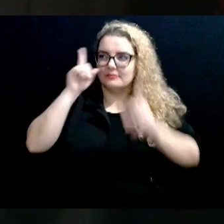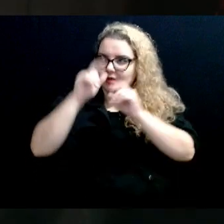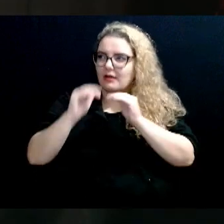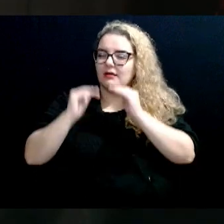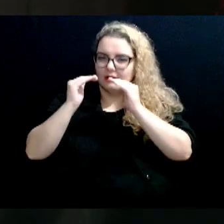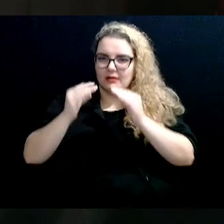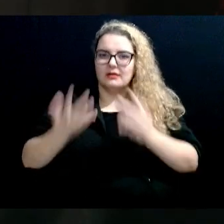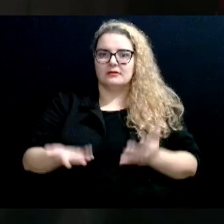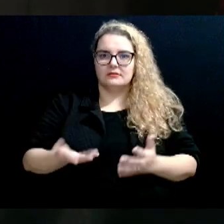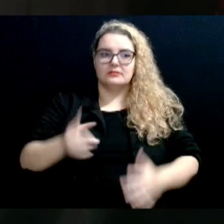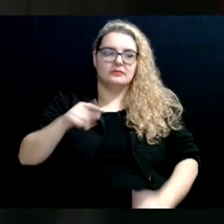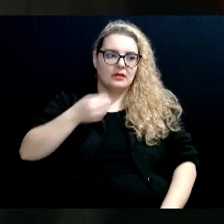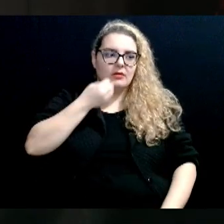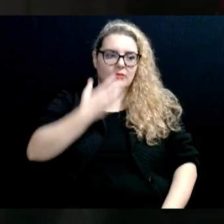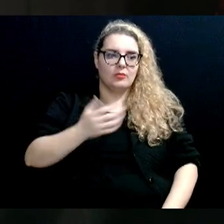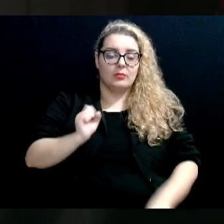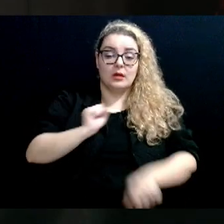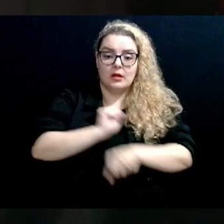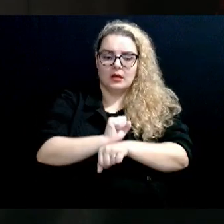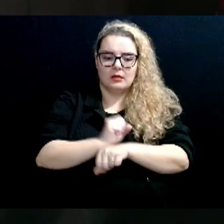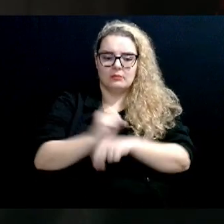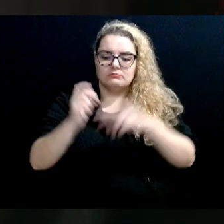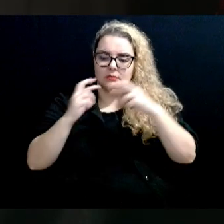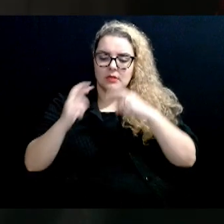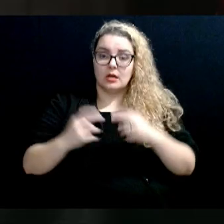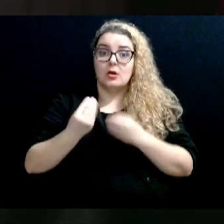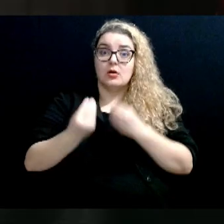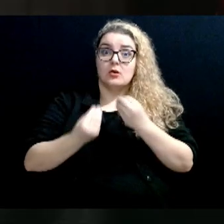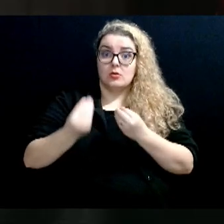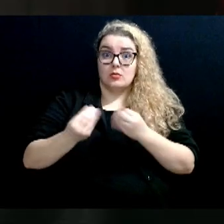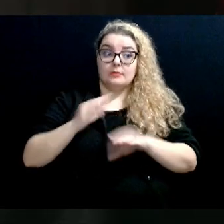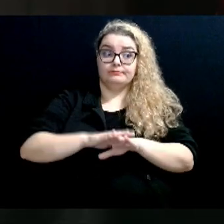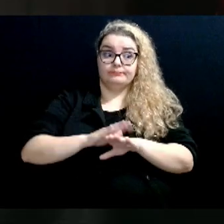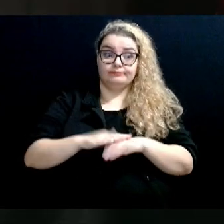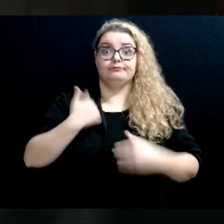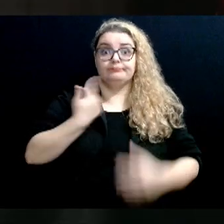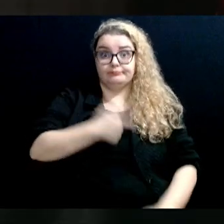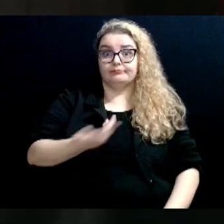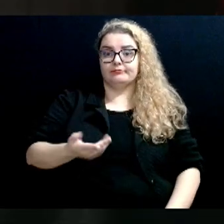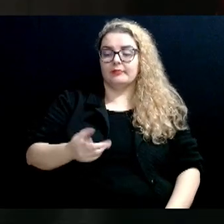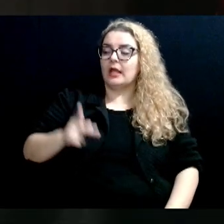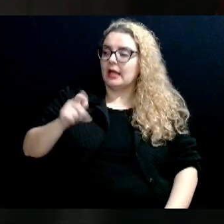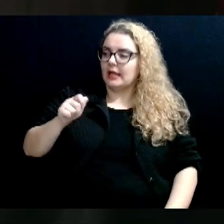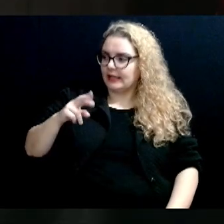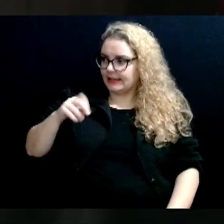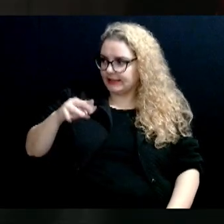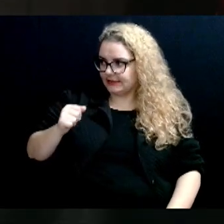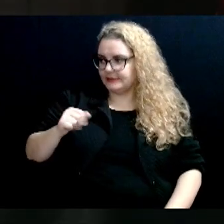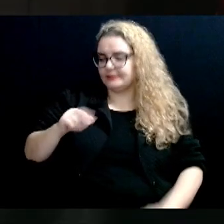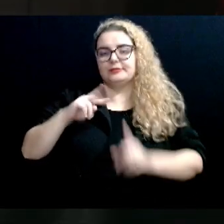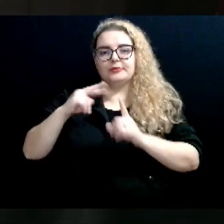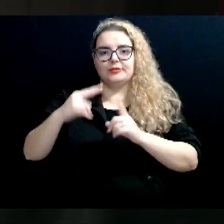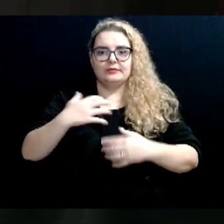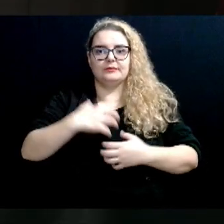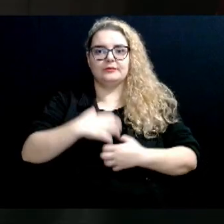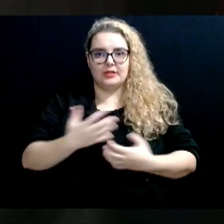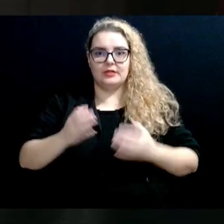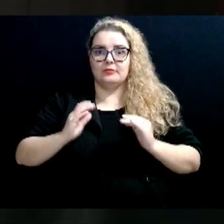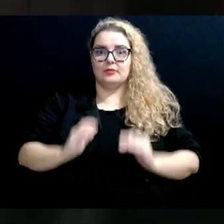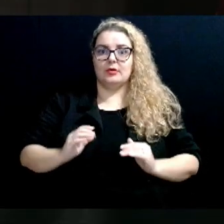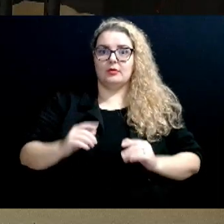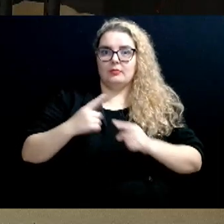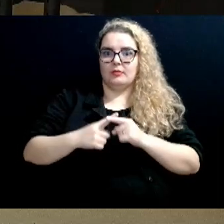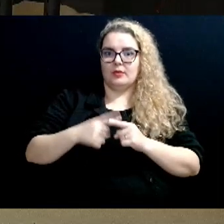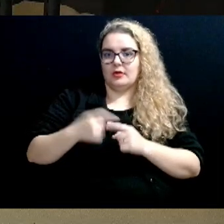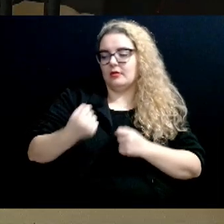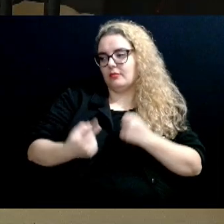gente parar para analisar como que a gente funciona. Agora, Karina, do ponto de vista emocional e comportamental, por que algumas experiências ficam